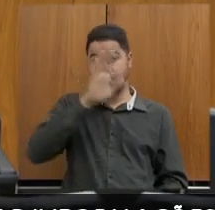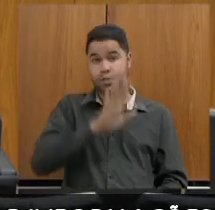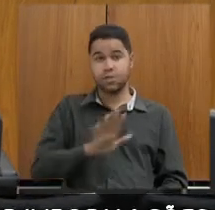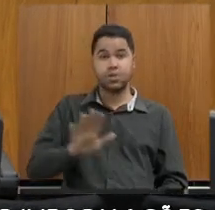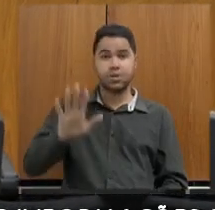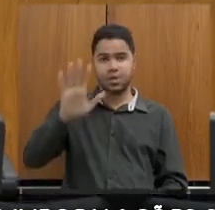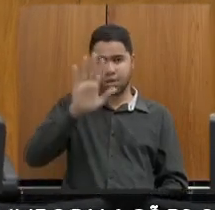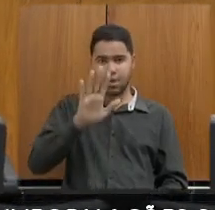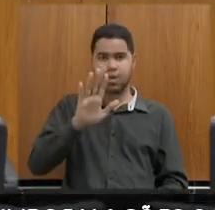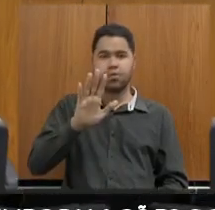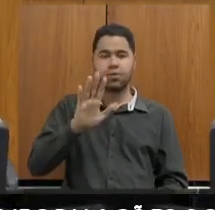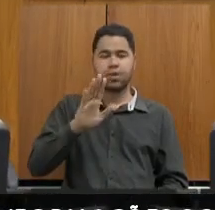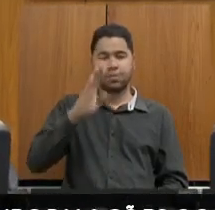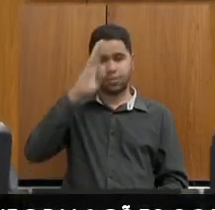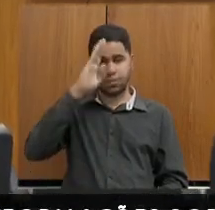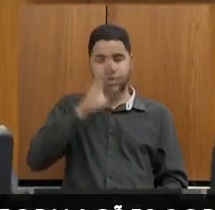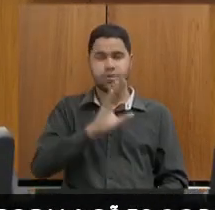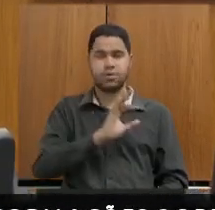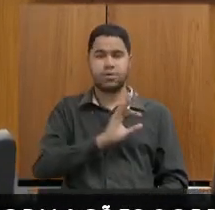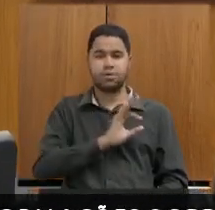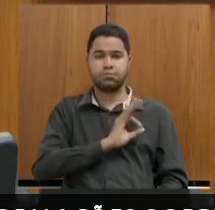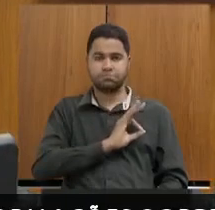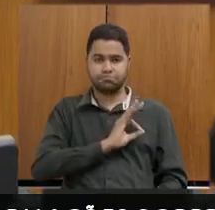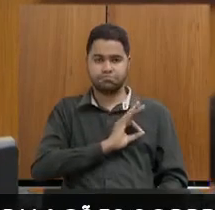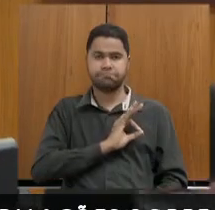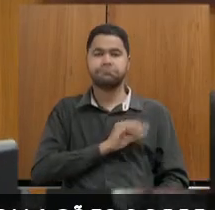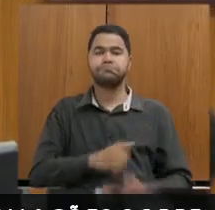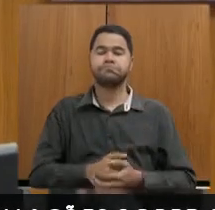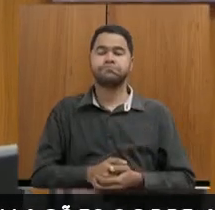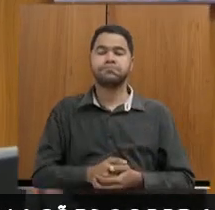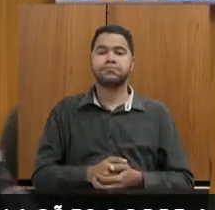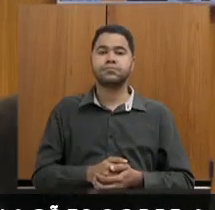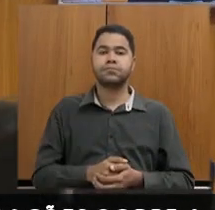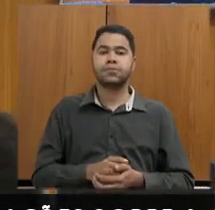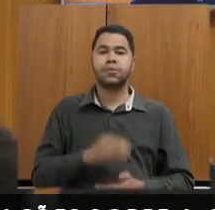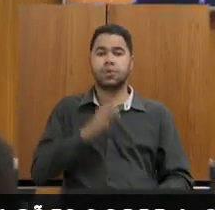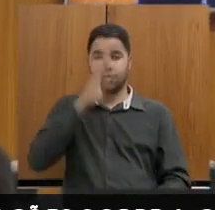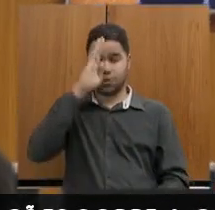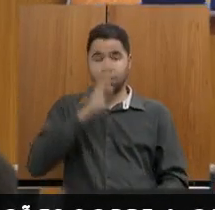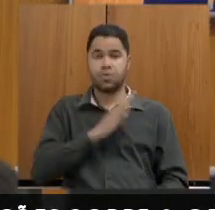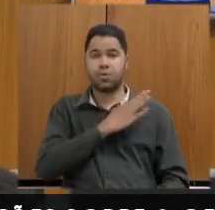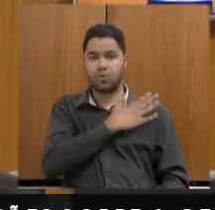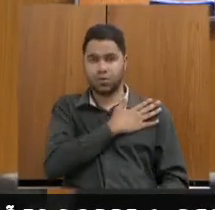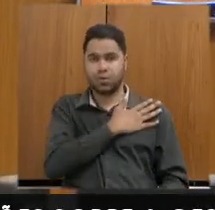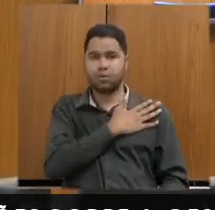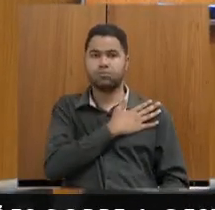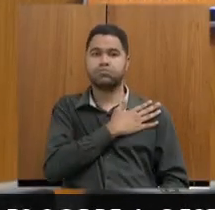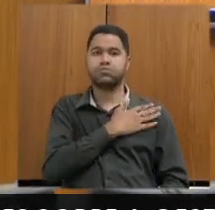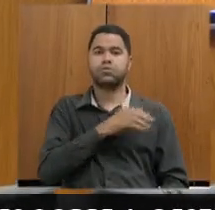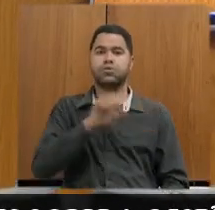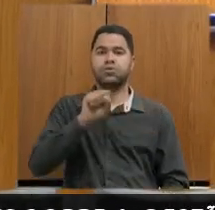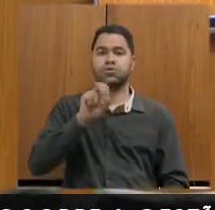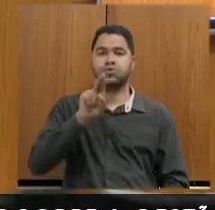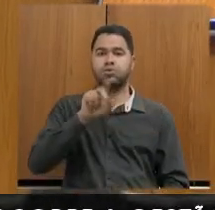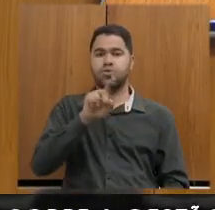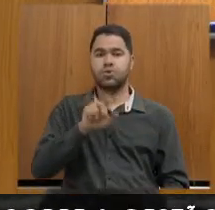Militar que o nosso convidado agora no início trabalho O Coronel PM Rodrigo Souza Rodrigues